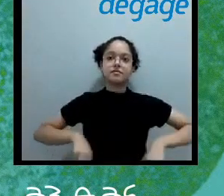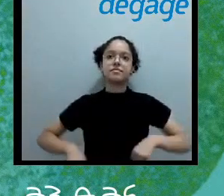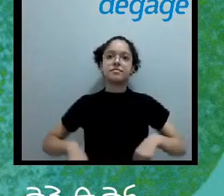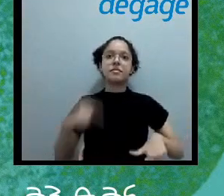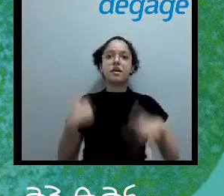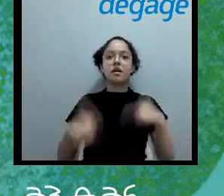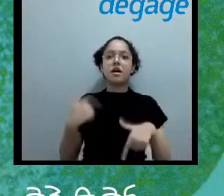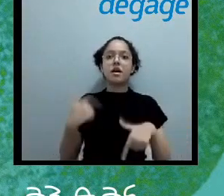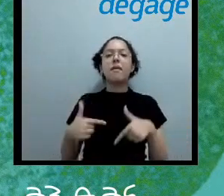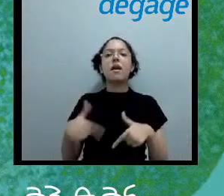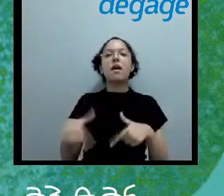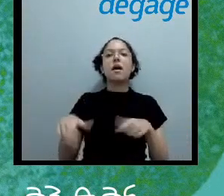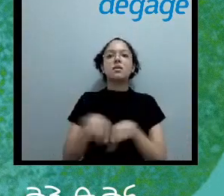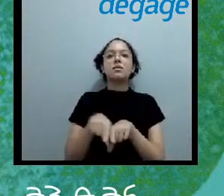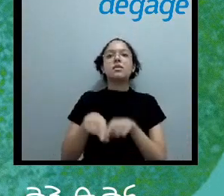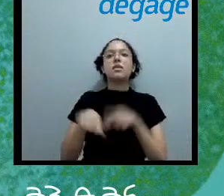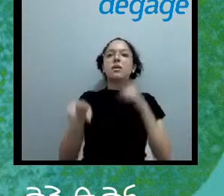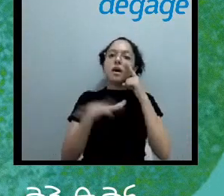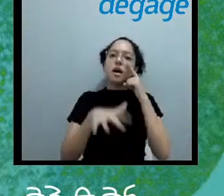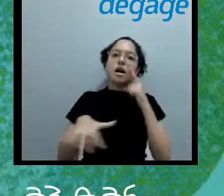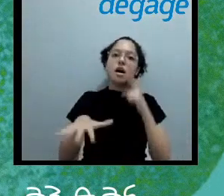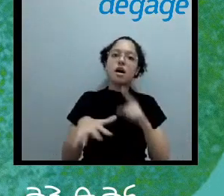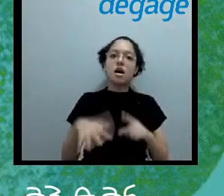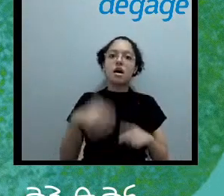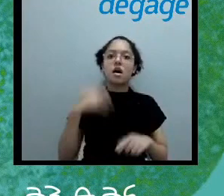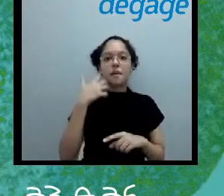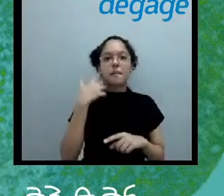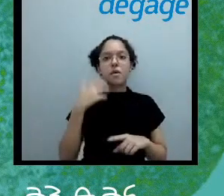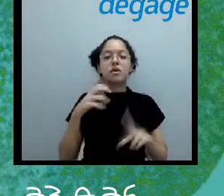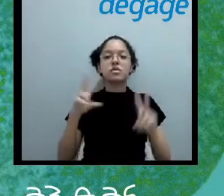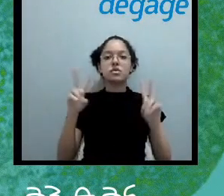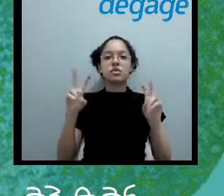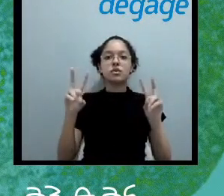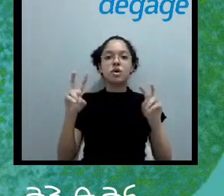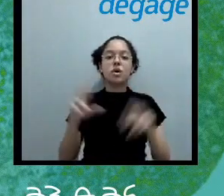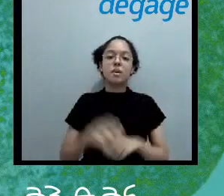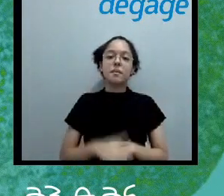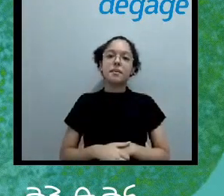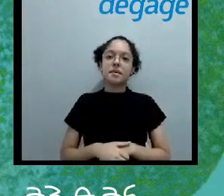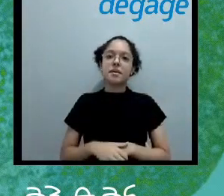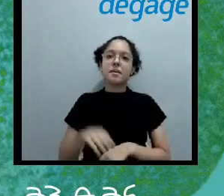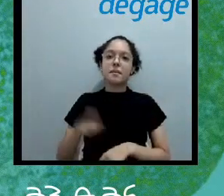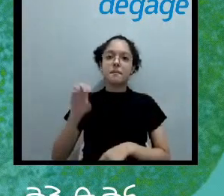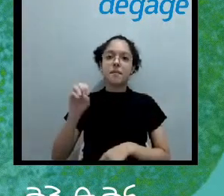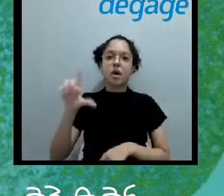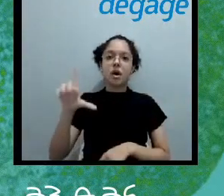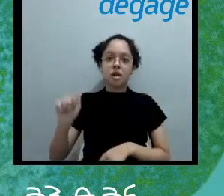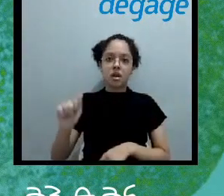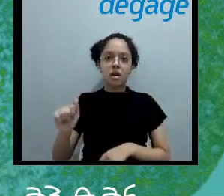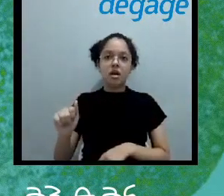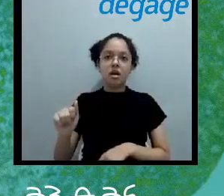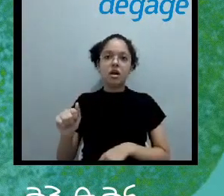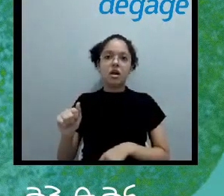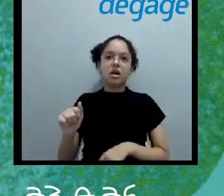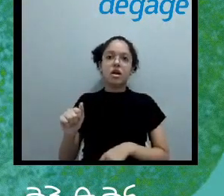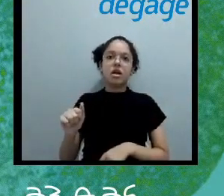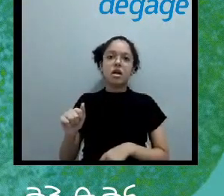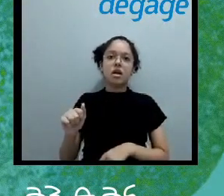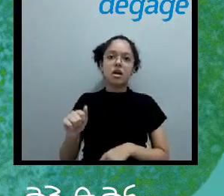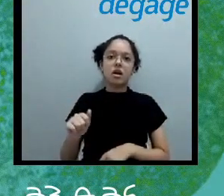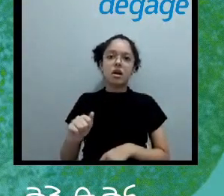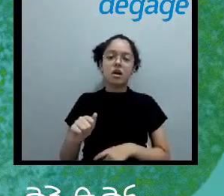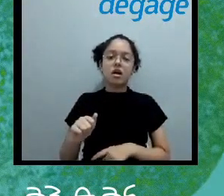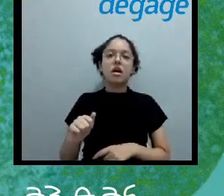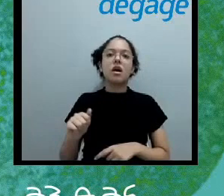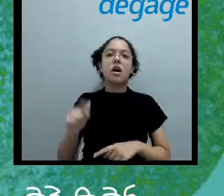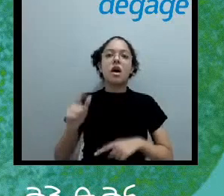eu fiz uma música também falando sobre bola. E aí, dentro desse contexto, eu buscava variar os tamanhos das bolas que eu